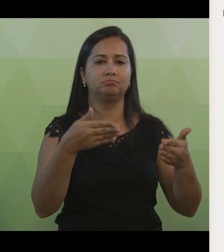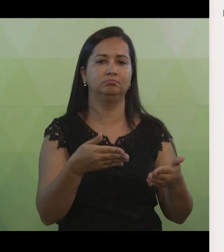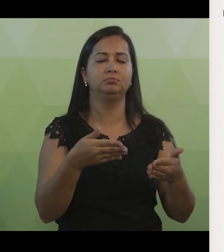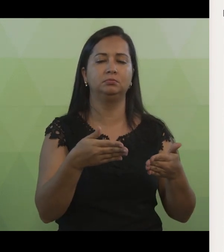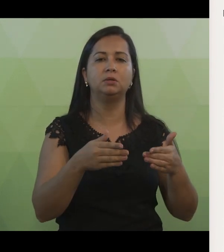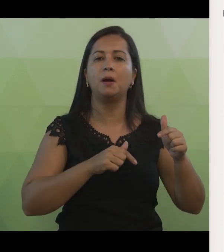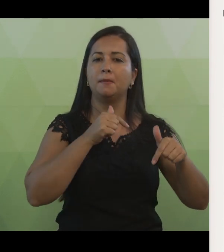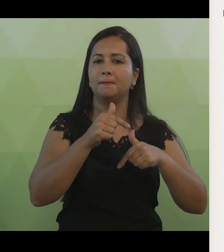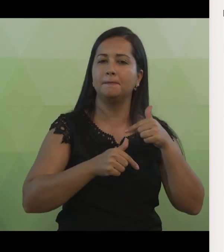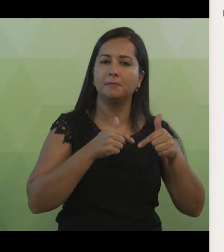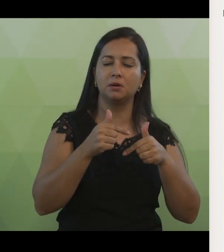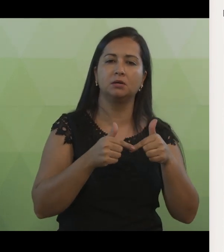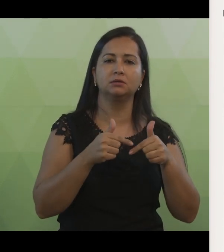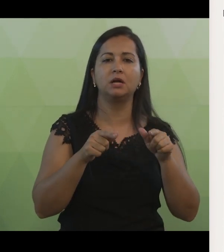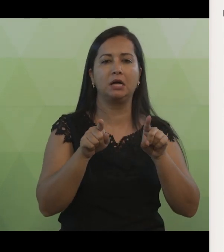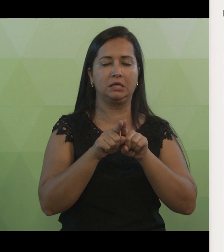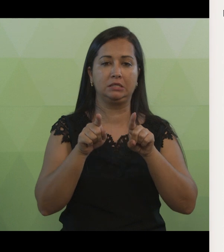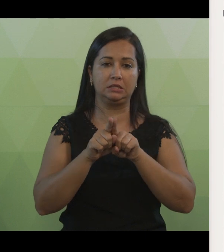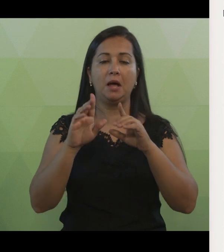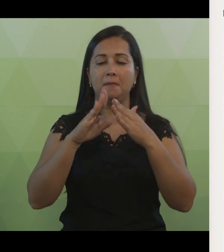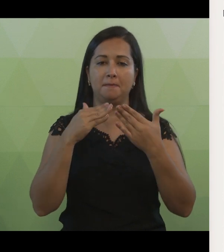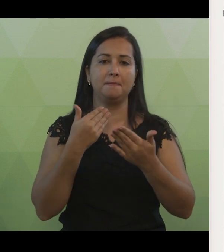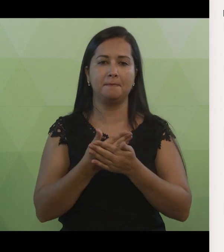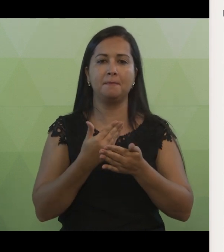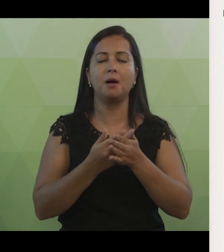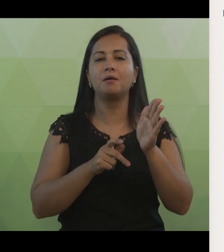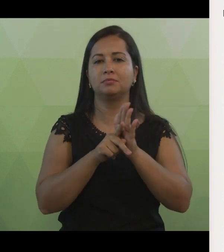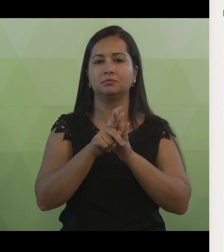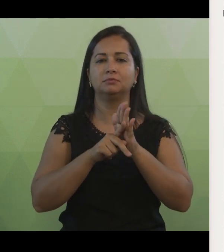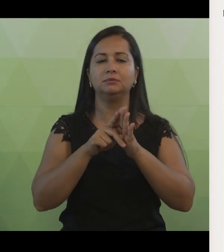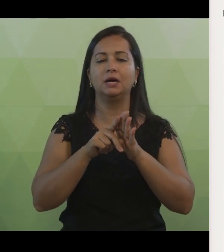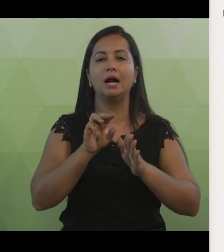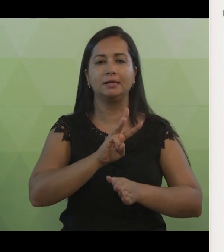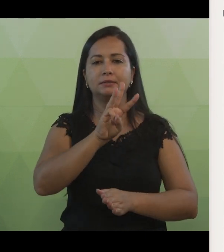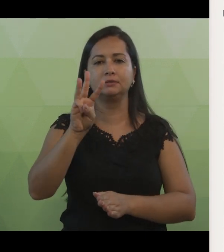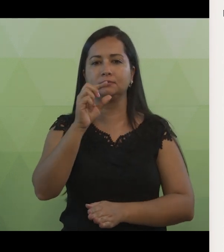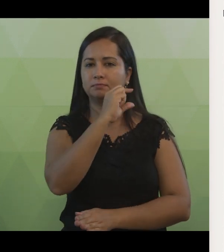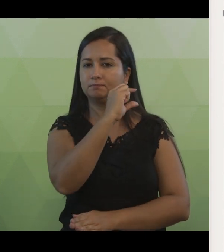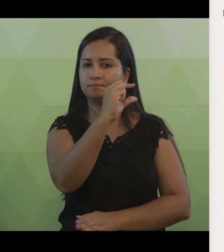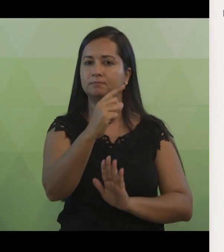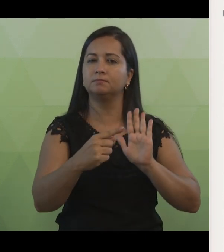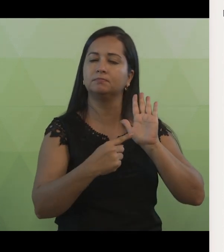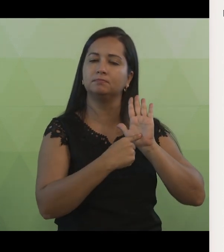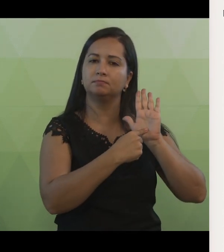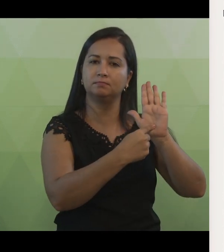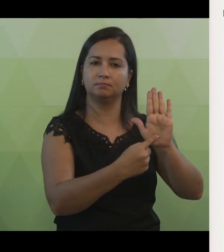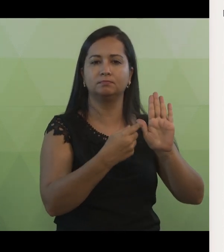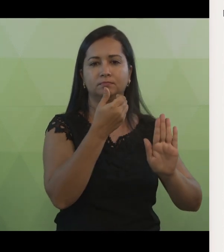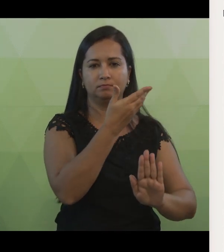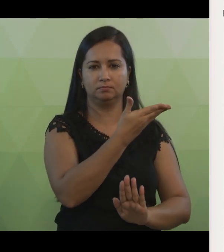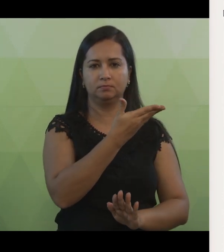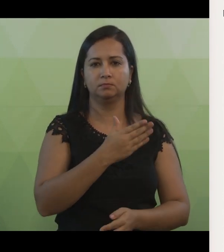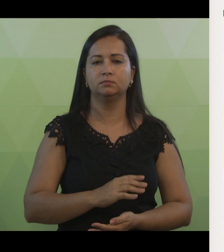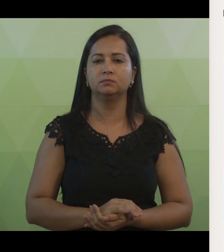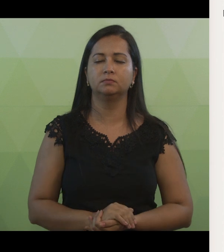e outros títulos disponibilizados pela Escola Superior de Redes, no site Scrip. Aí tem um link aí da biblioteca do